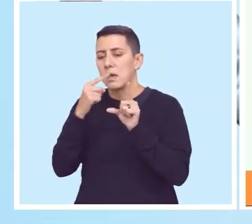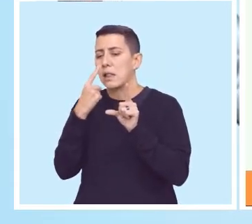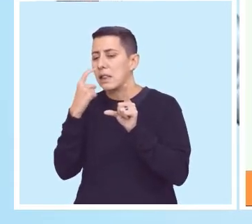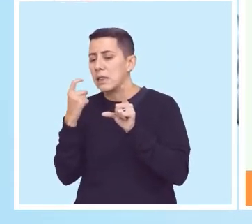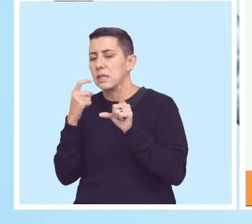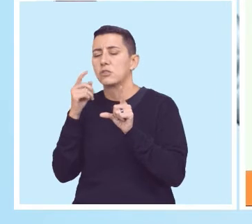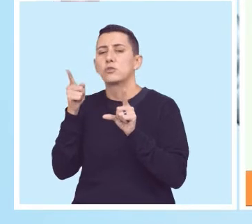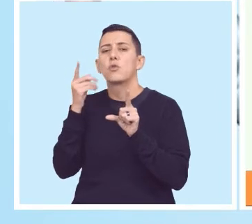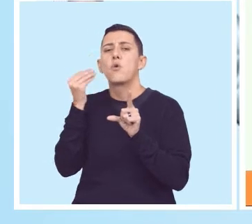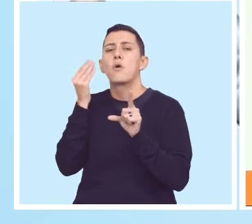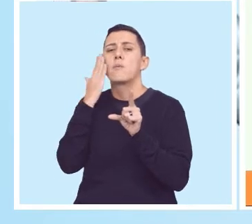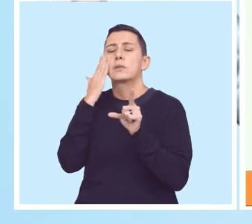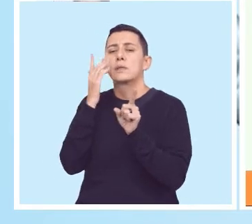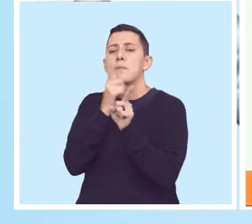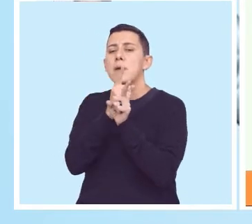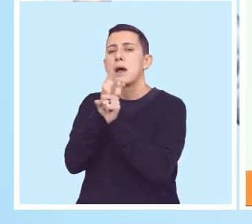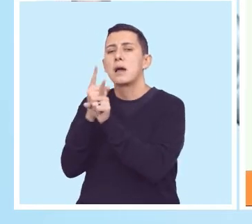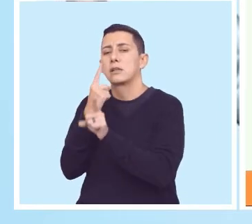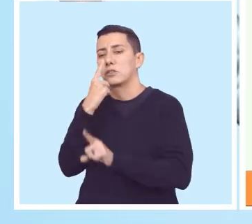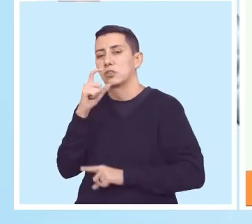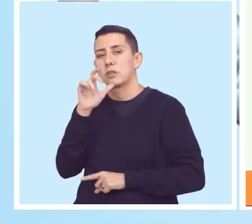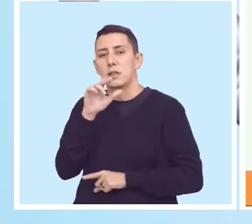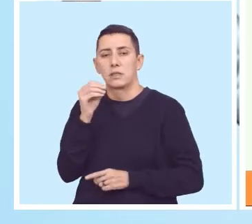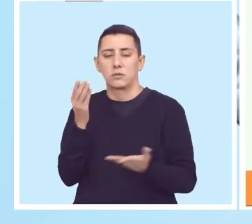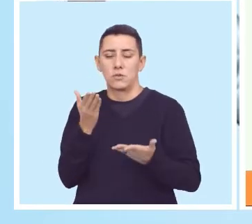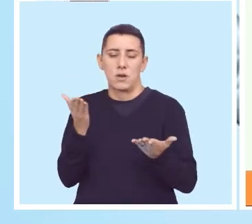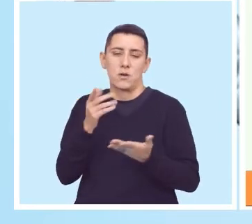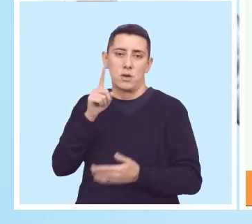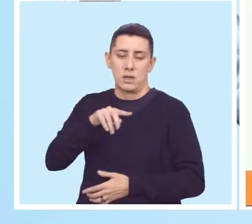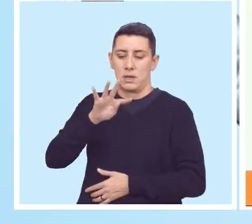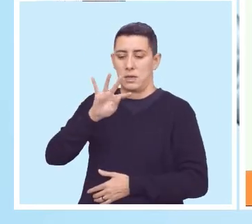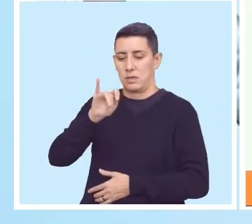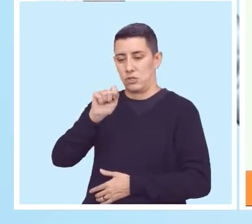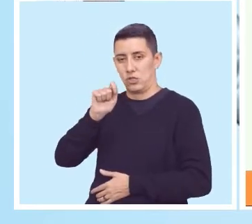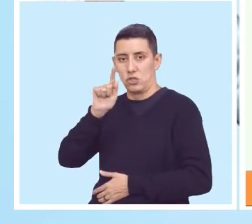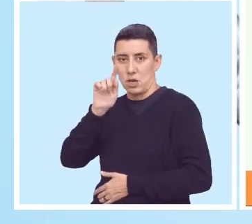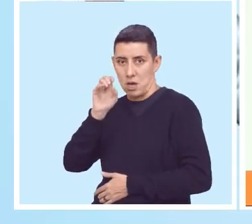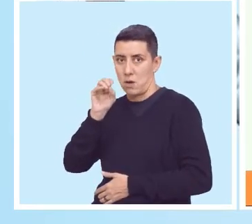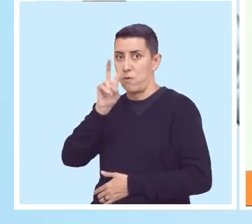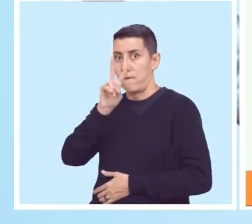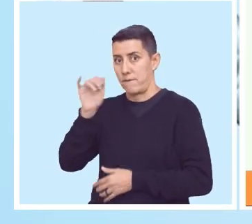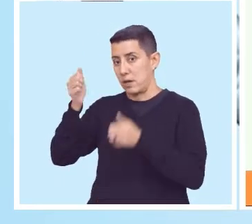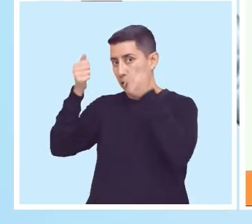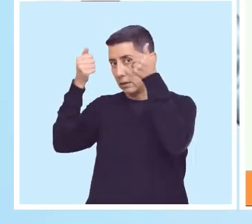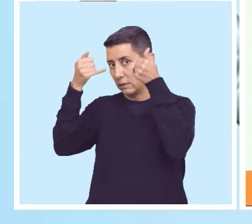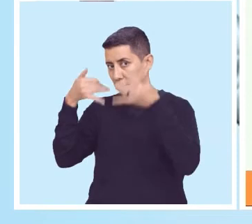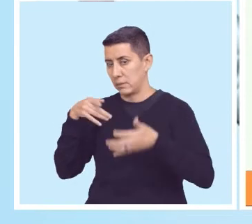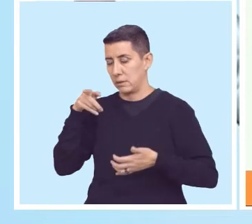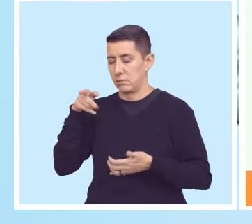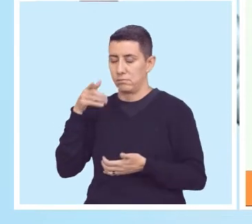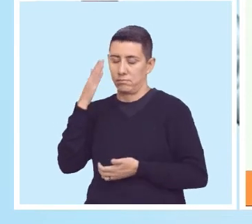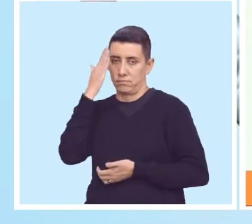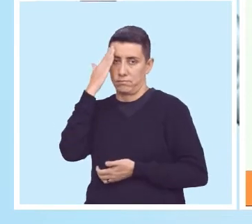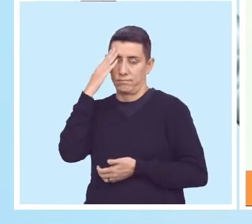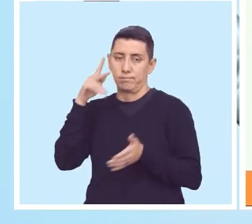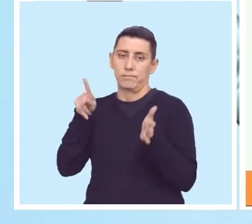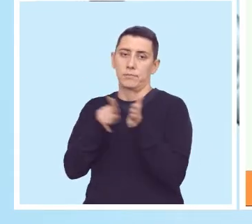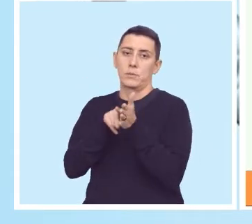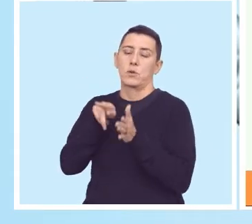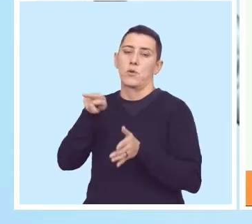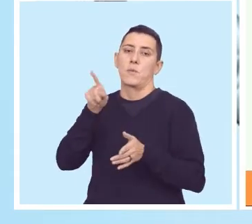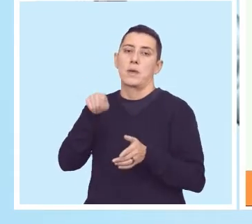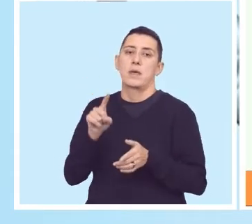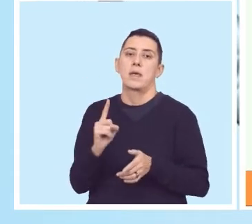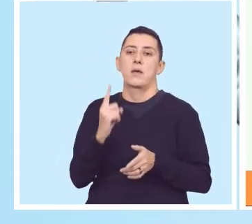não tinha. Então, o Tiago de Sá, agora na sequência, ele vai falar sobre isso, né, com muita propriedade, até porque ele foi um